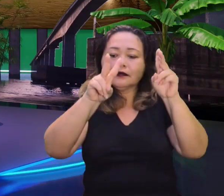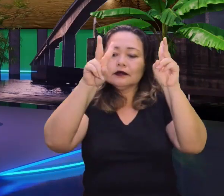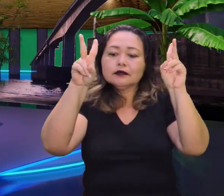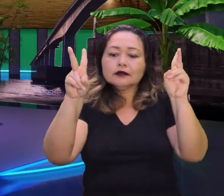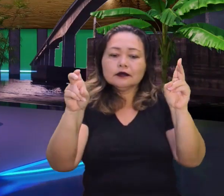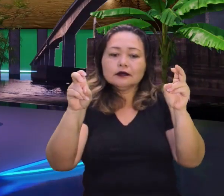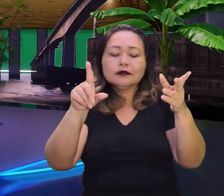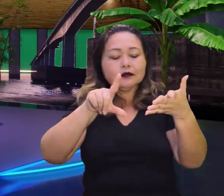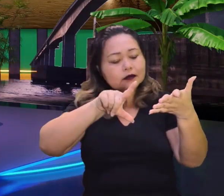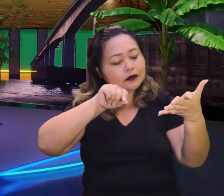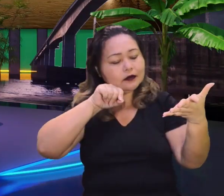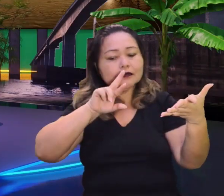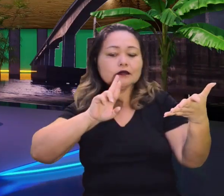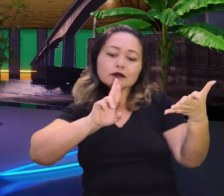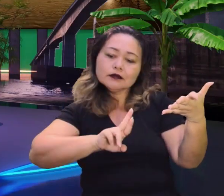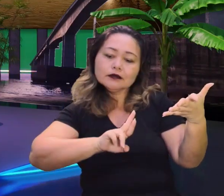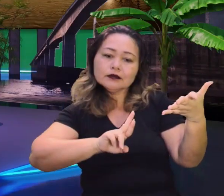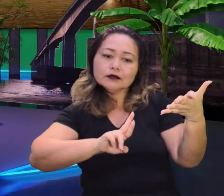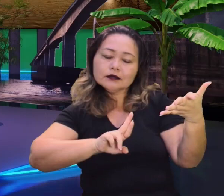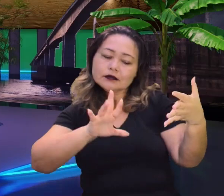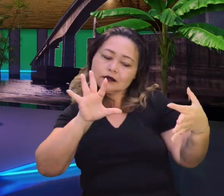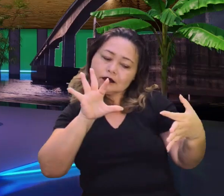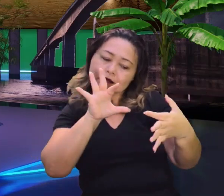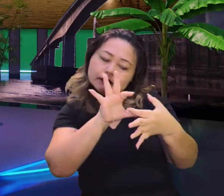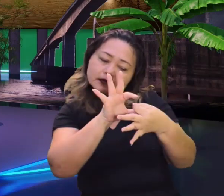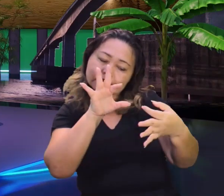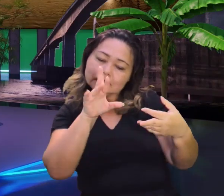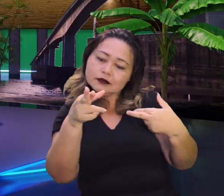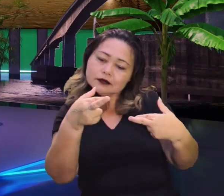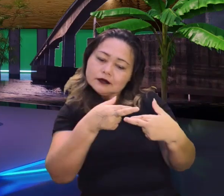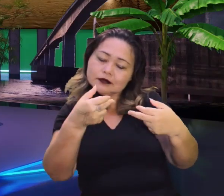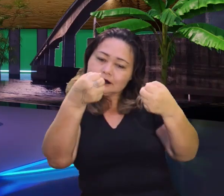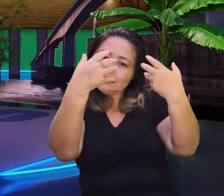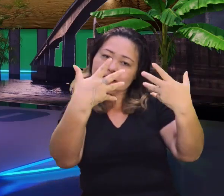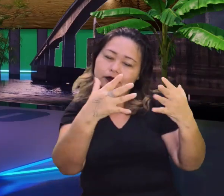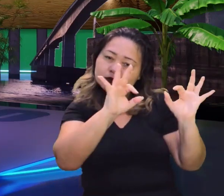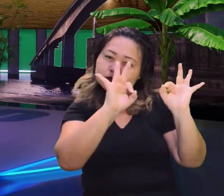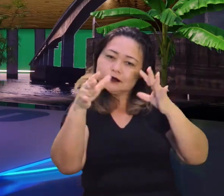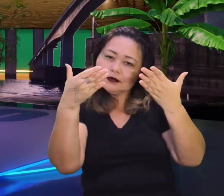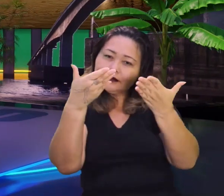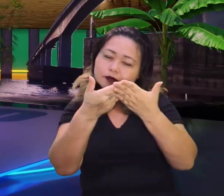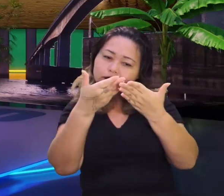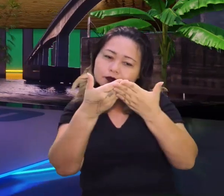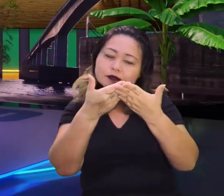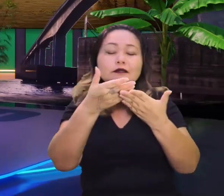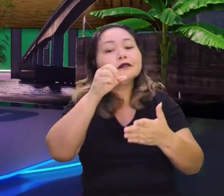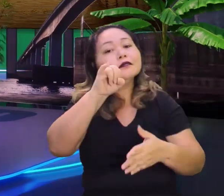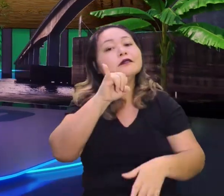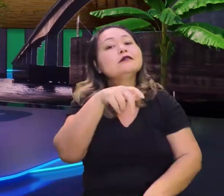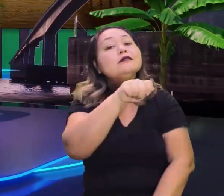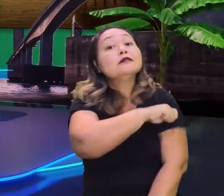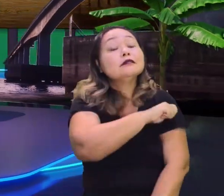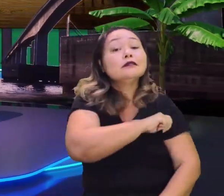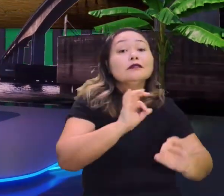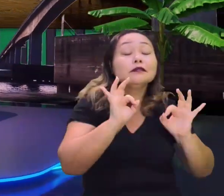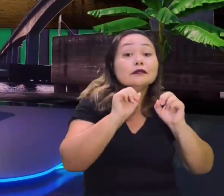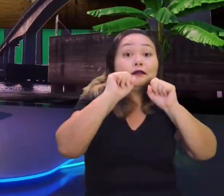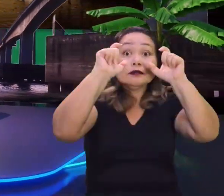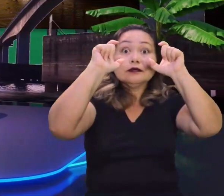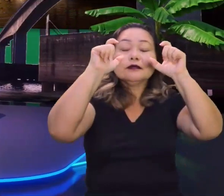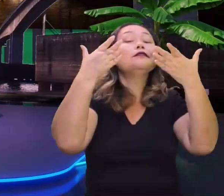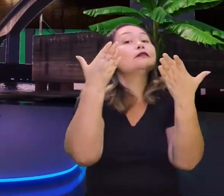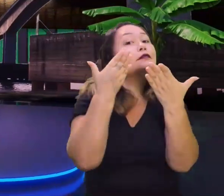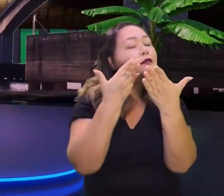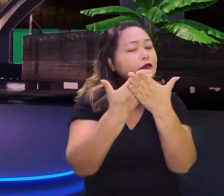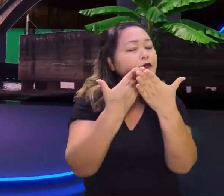temas, as alternativas corretas, estavam relacionadas às explicações durante a aula. Então, se o aluno ficou ligadão na